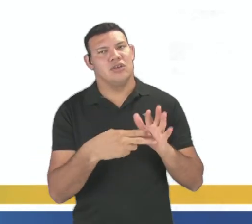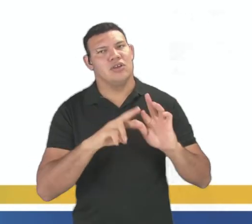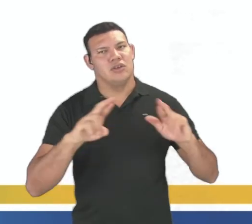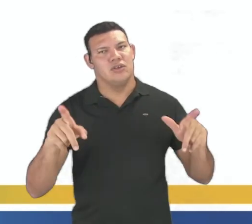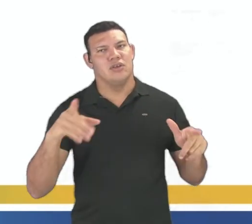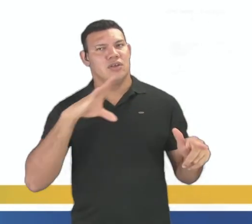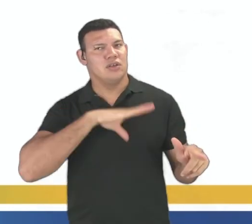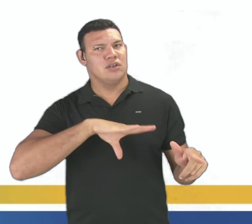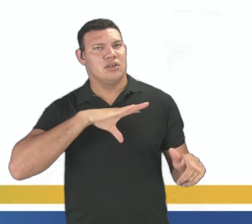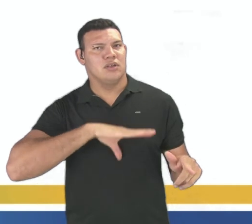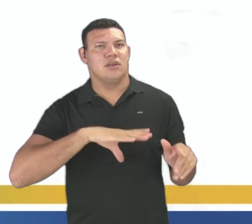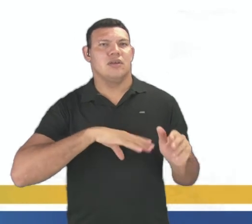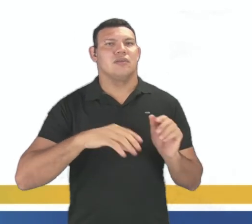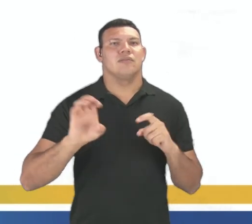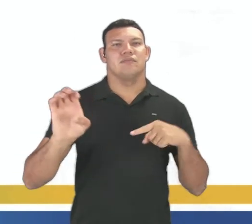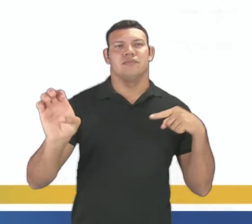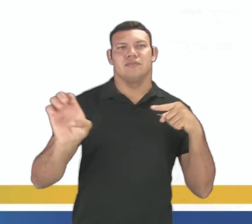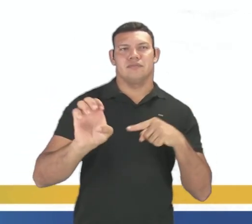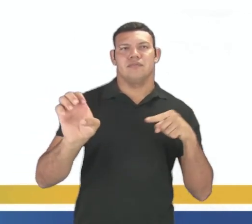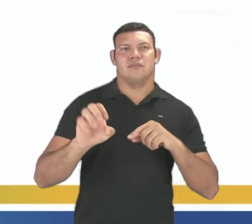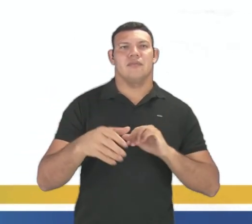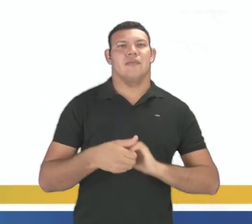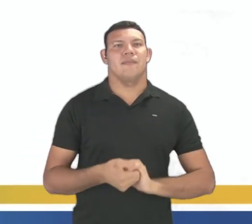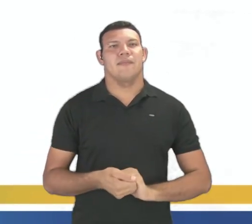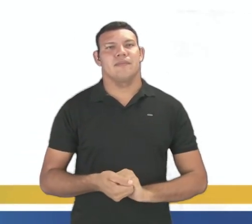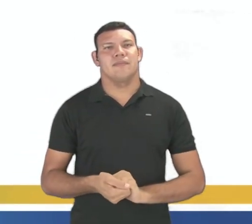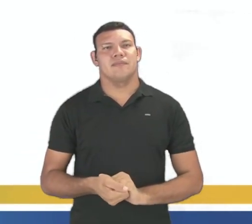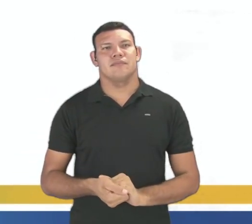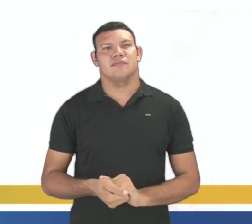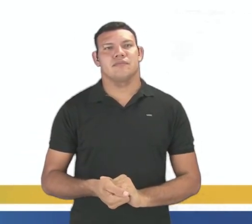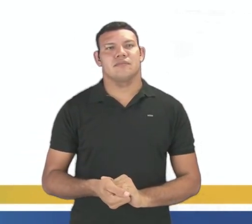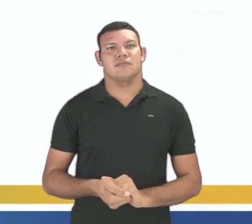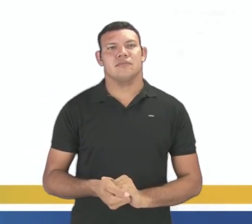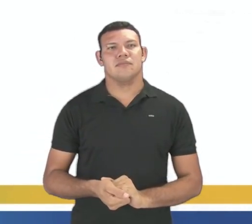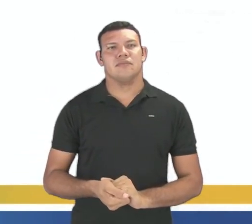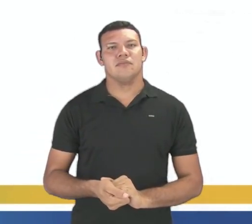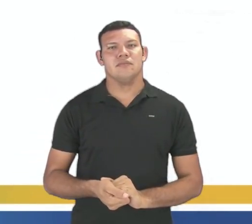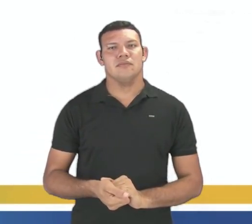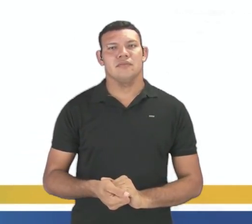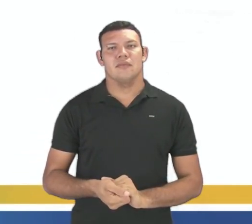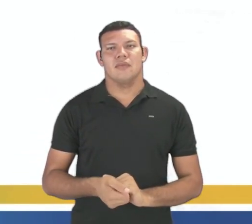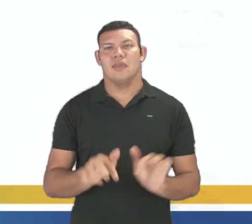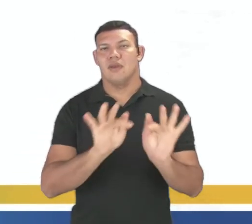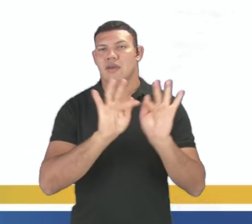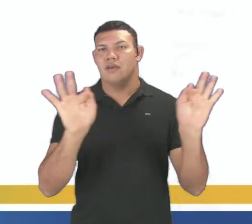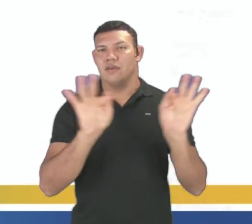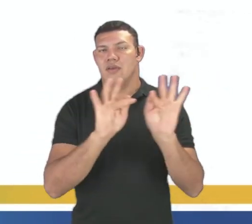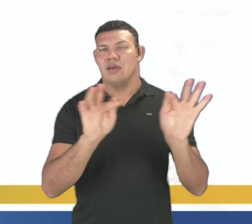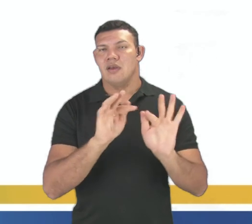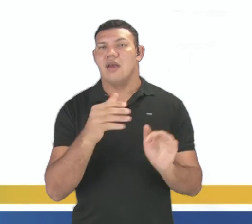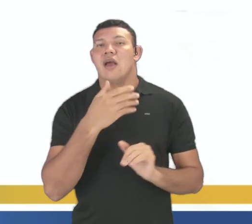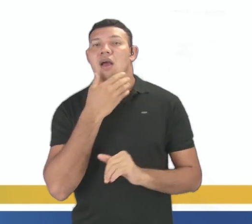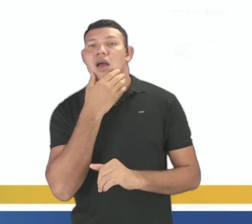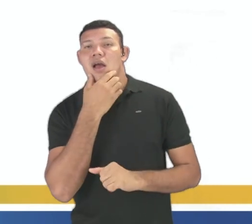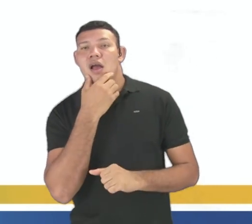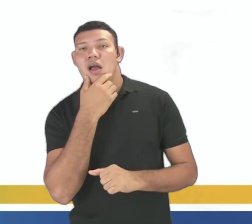última, is there in the bathroom? Há no banheiro, bem famosa,